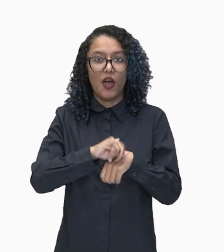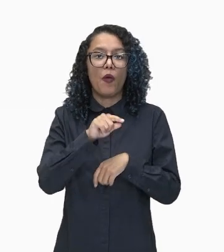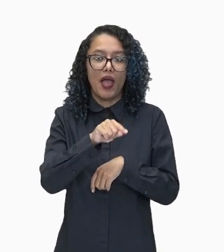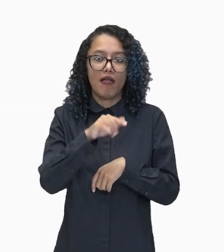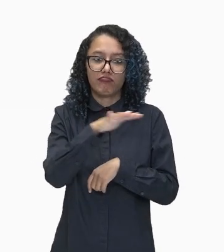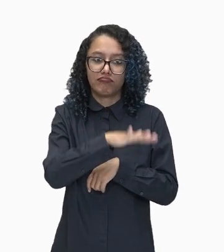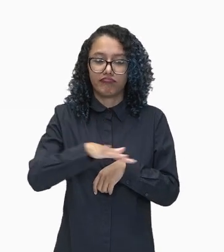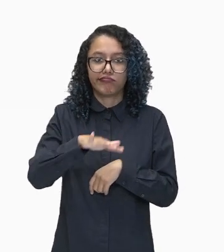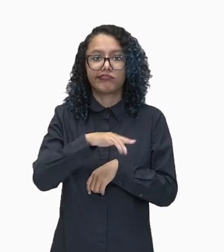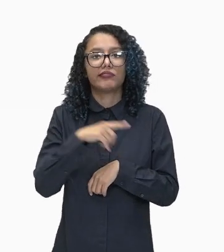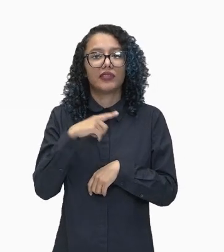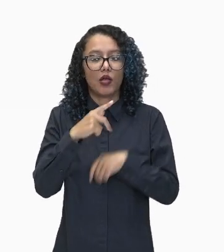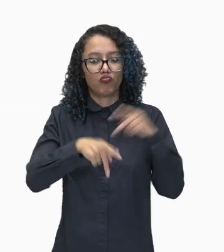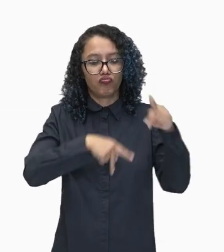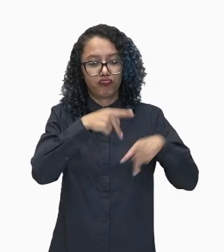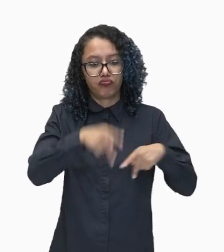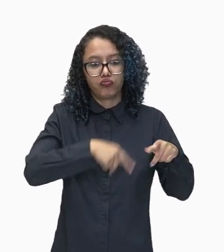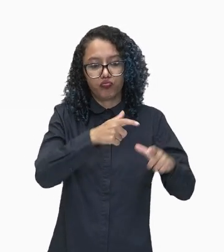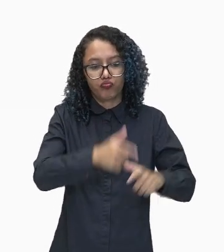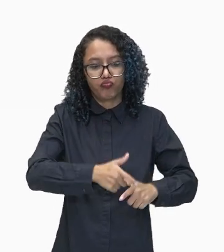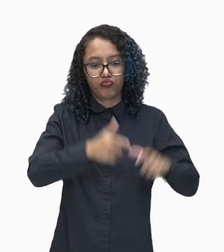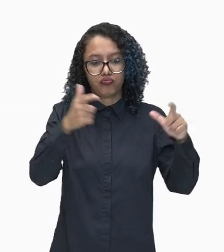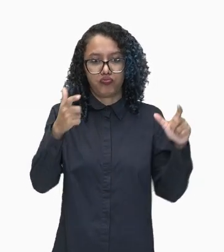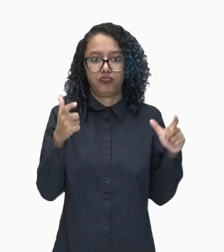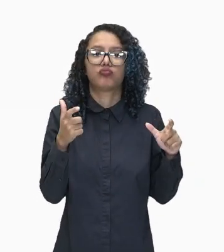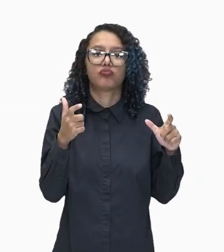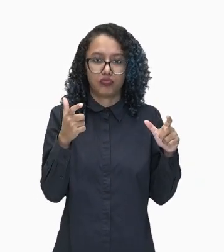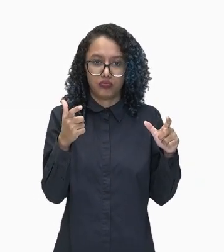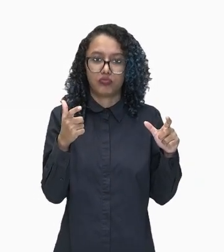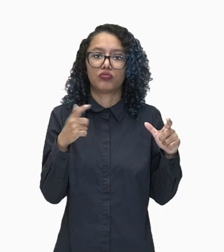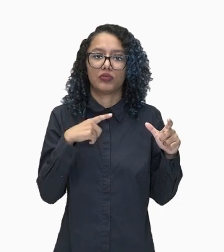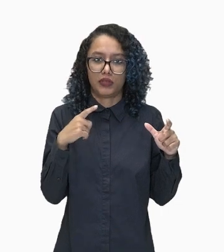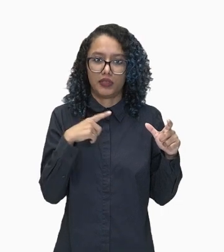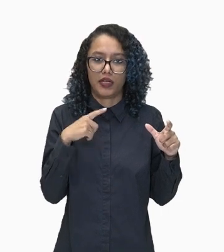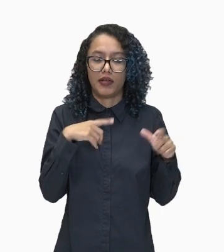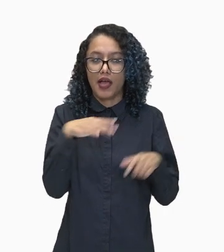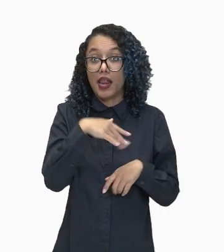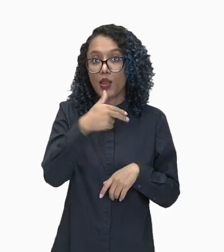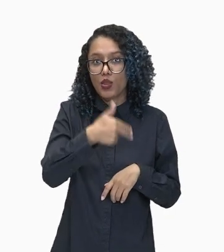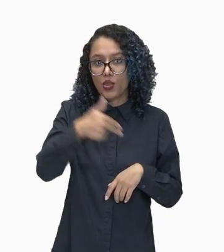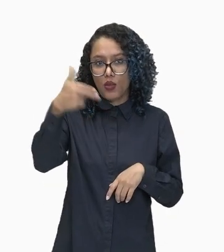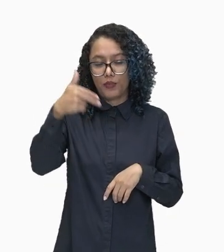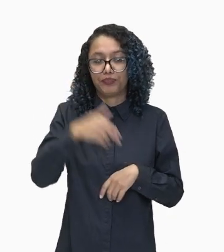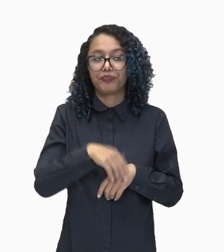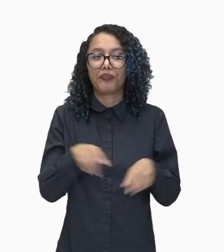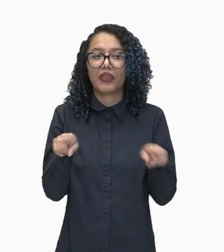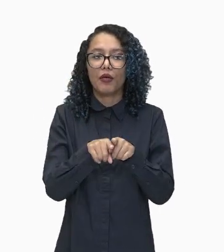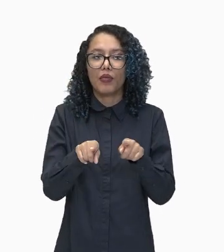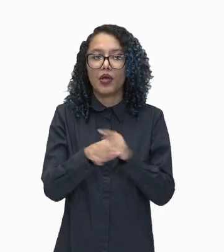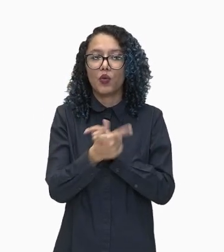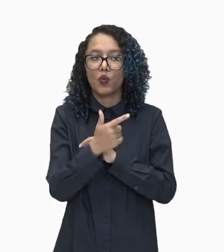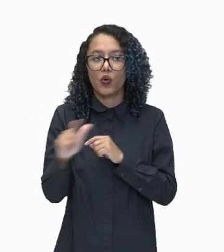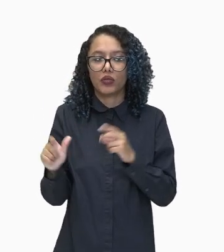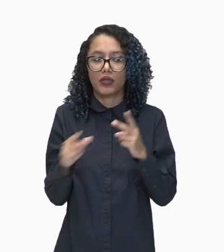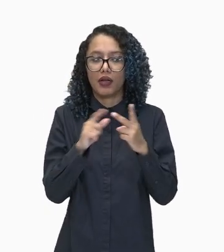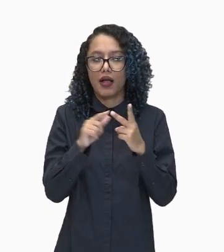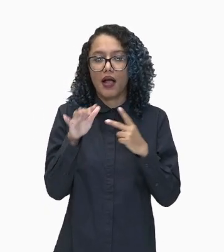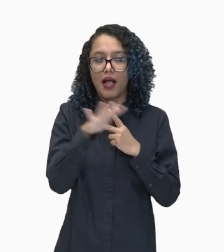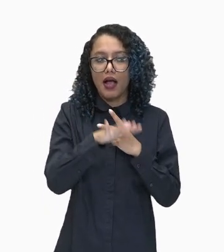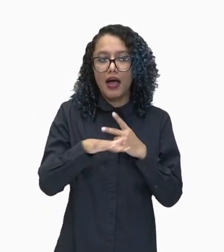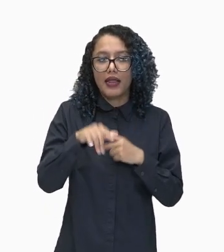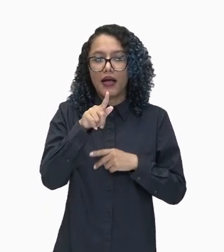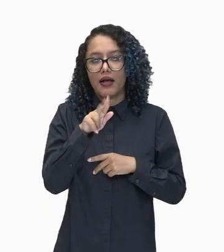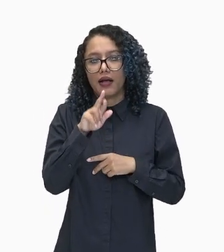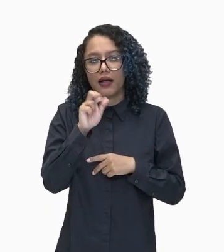de habitantes nessa região aí do Nordeste dos Estados Unidos. Também a região dos Grandes Lagos,